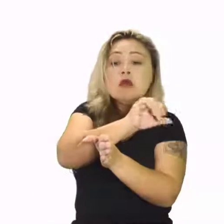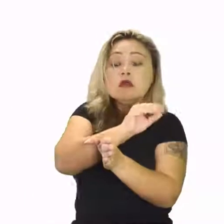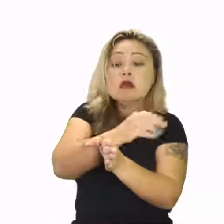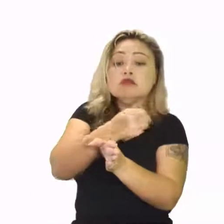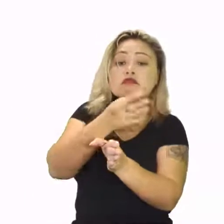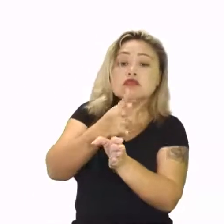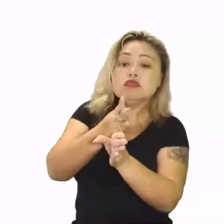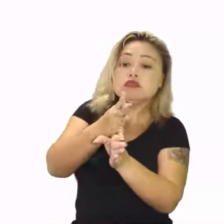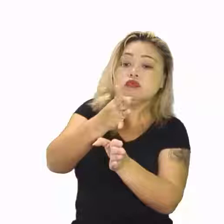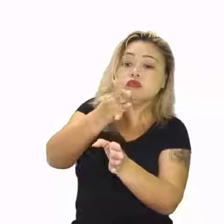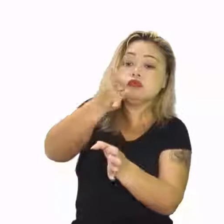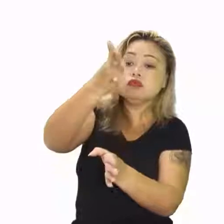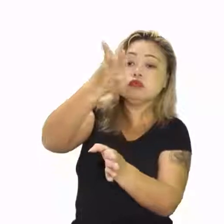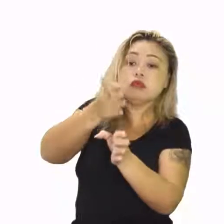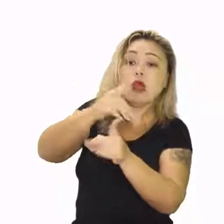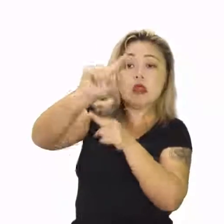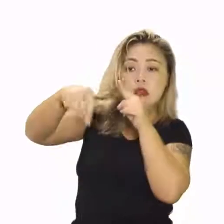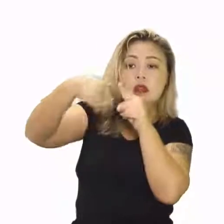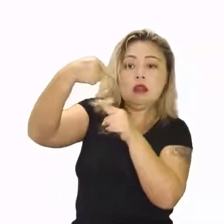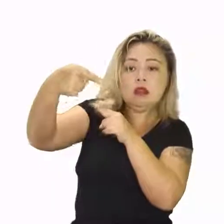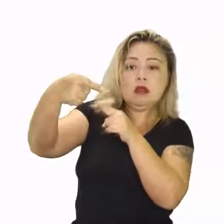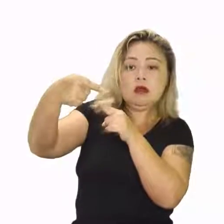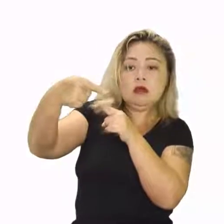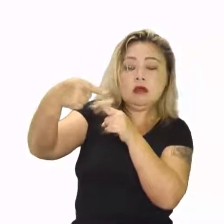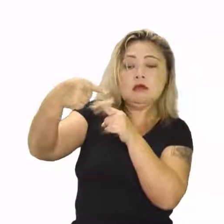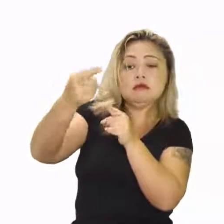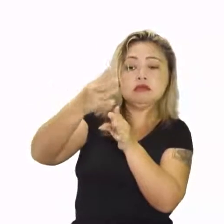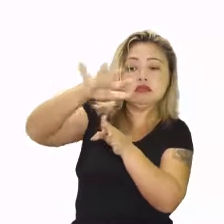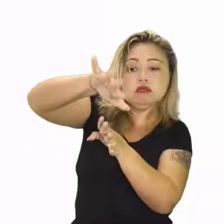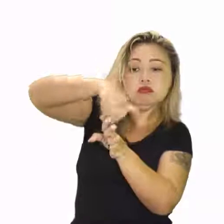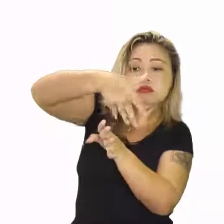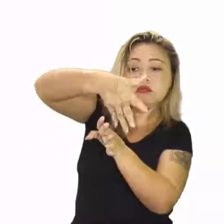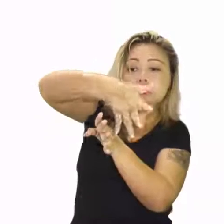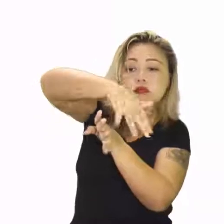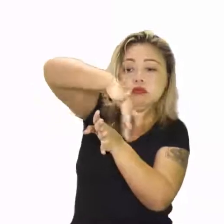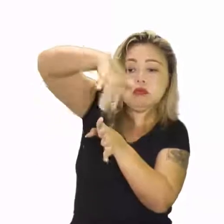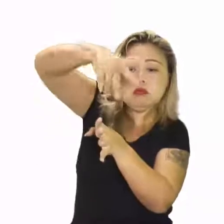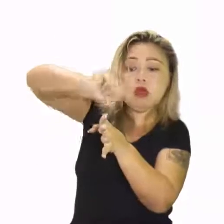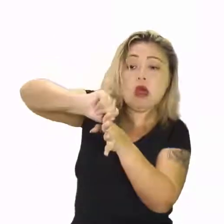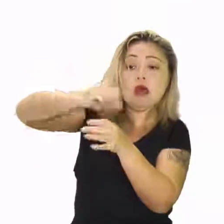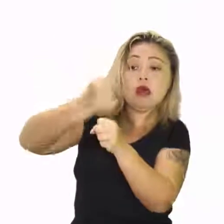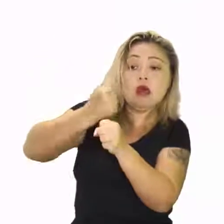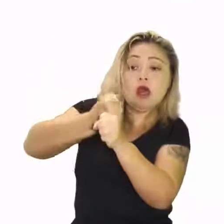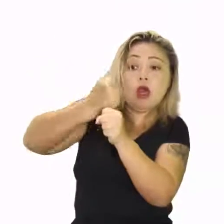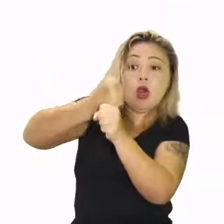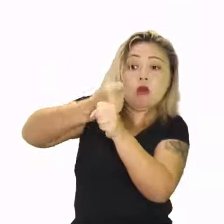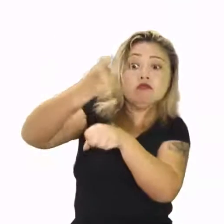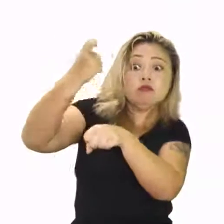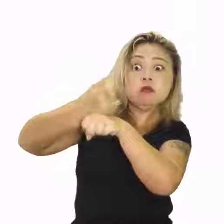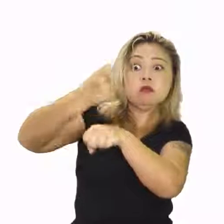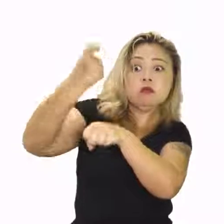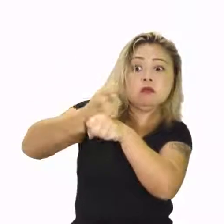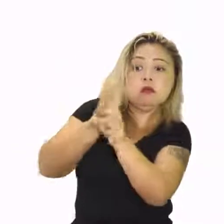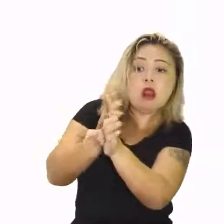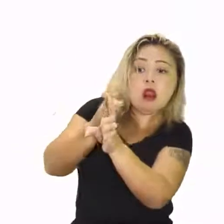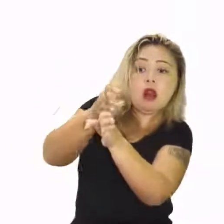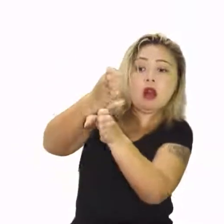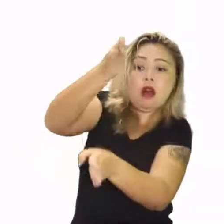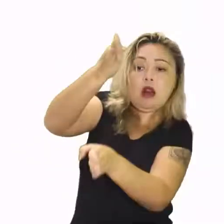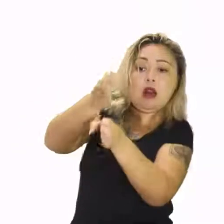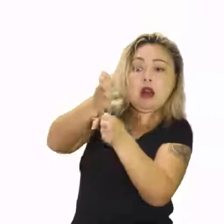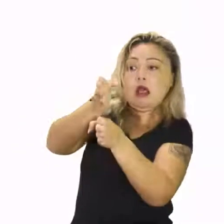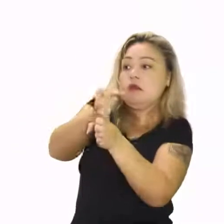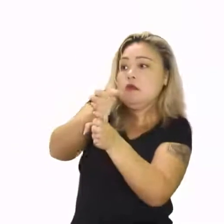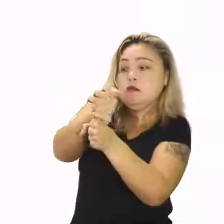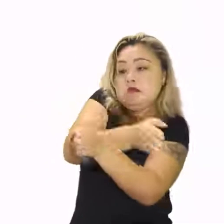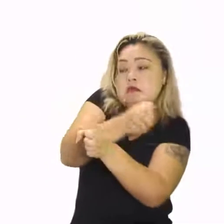cerca. Mais tarde, essa cerca vai ser substituída por um muro de concreto, isolando os